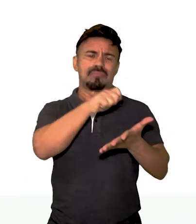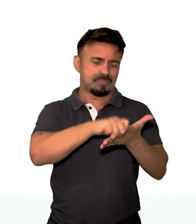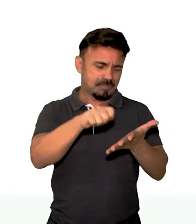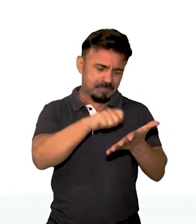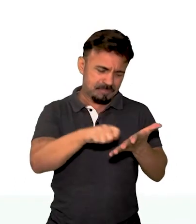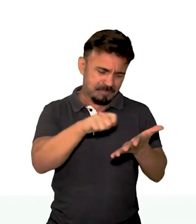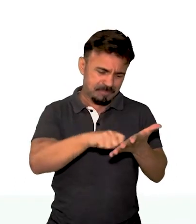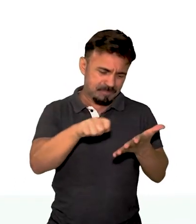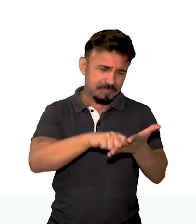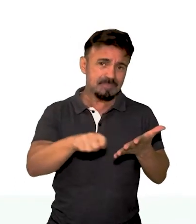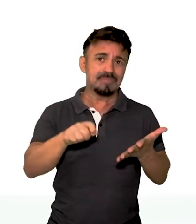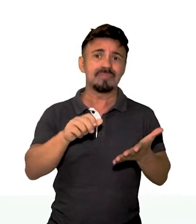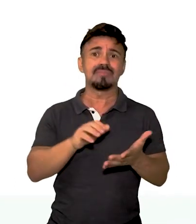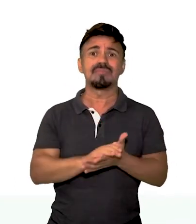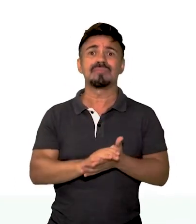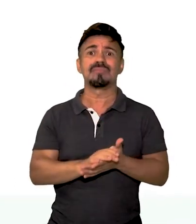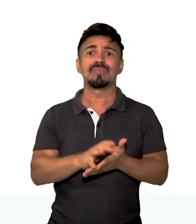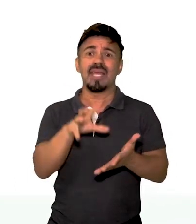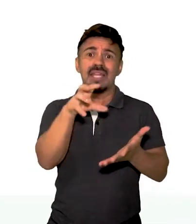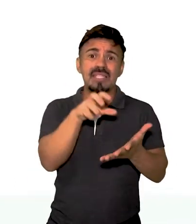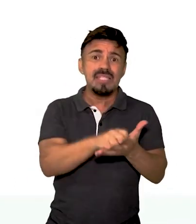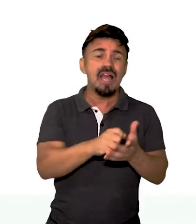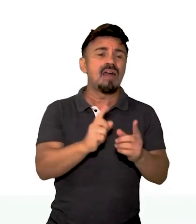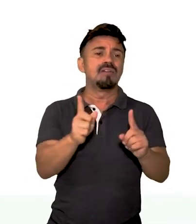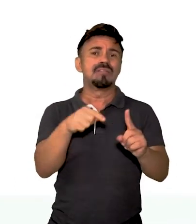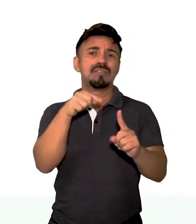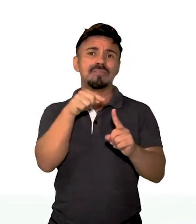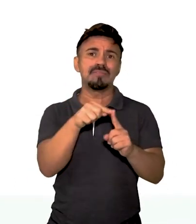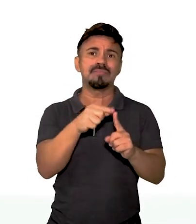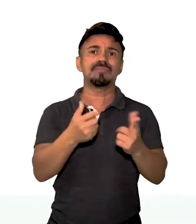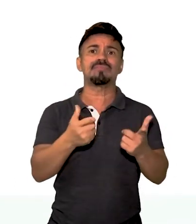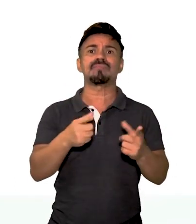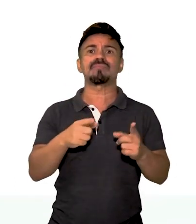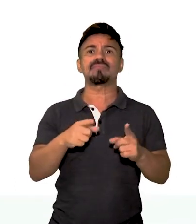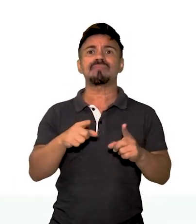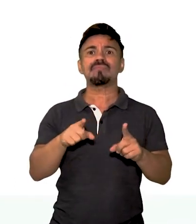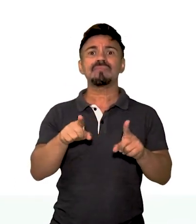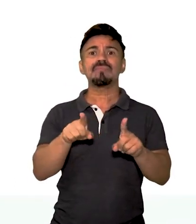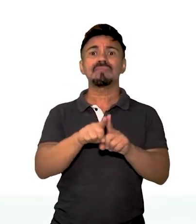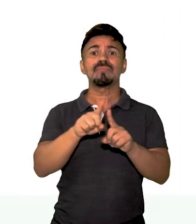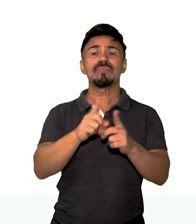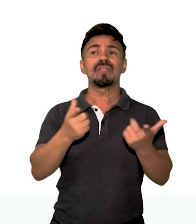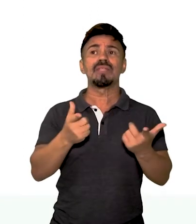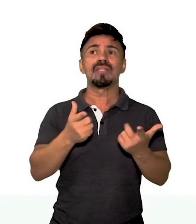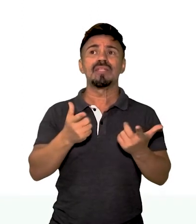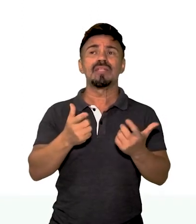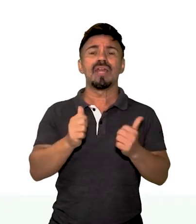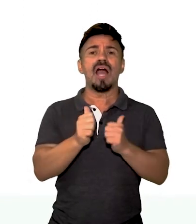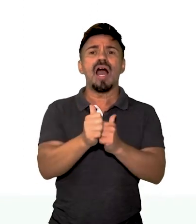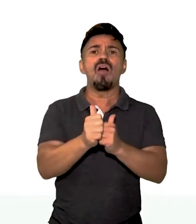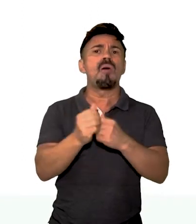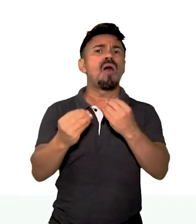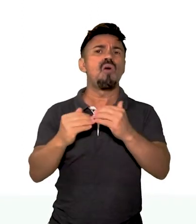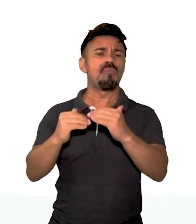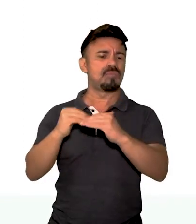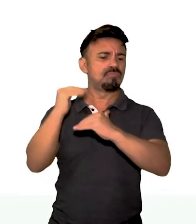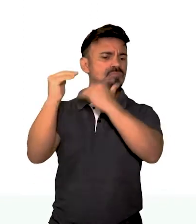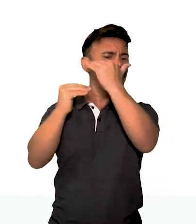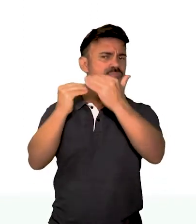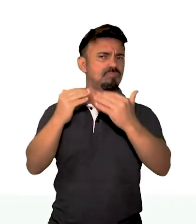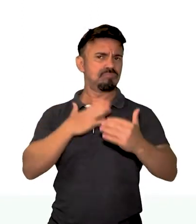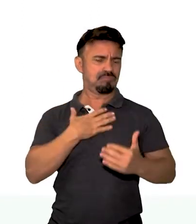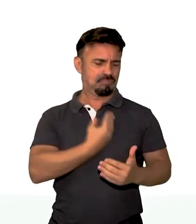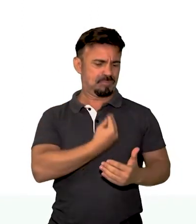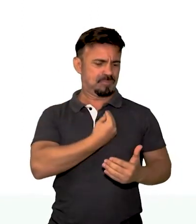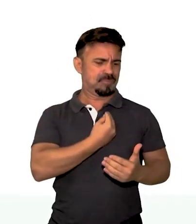diário, registrar seus objetivos, né, e acompanhar a evolução deles. O que você